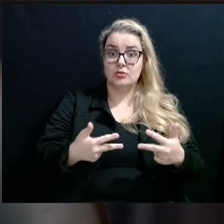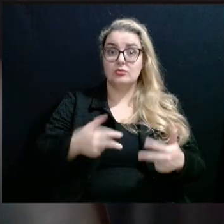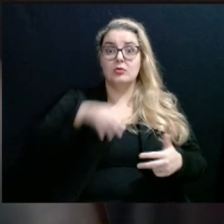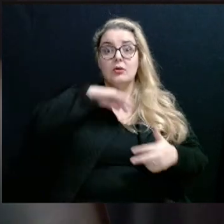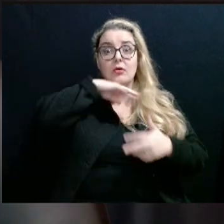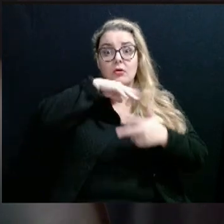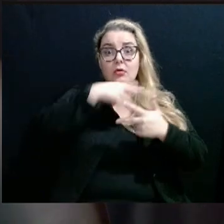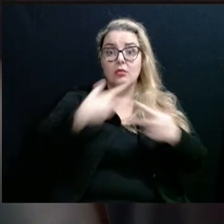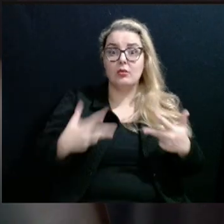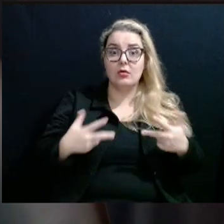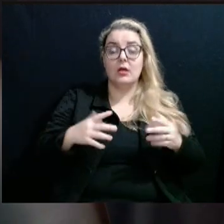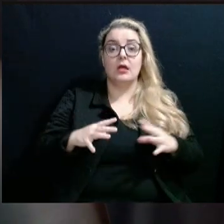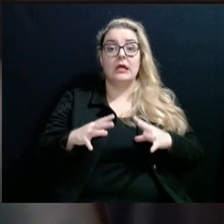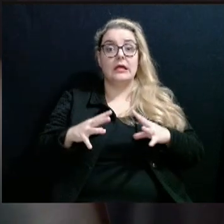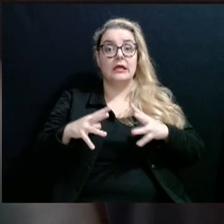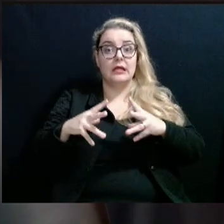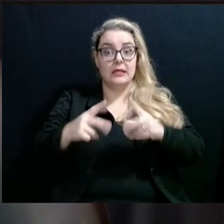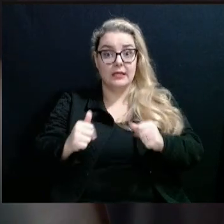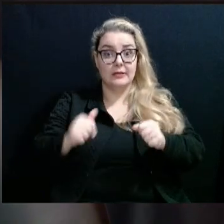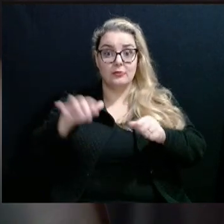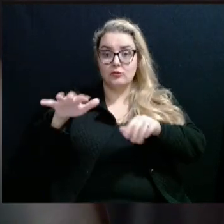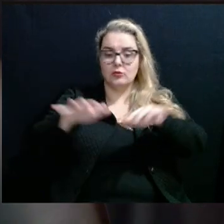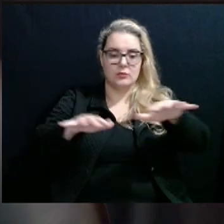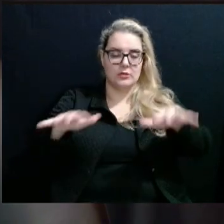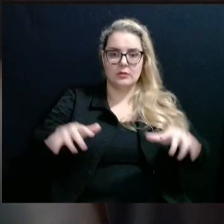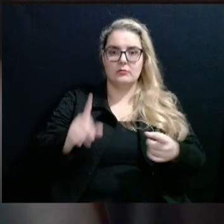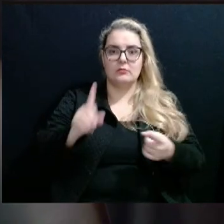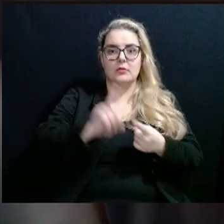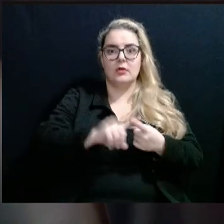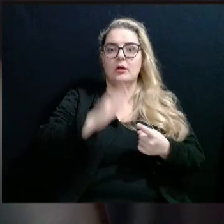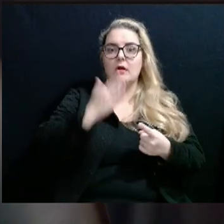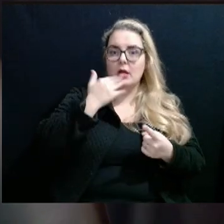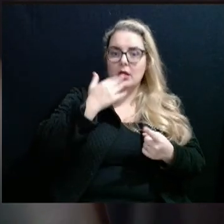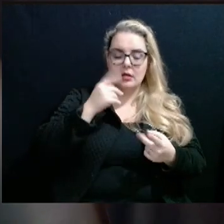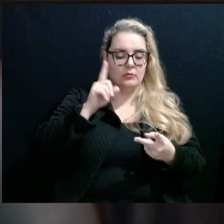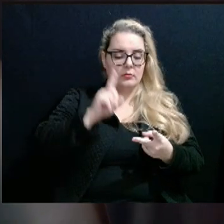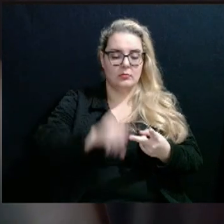as esferas. Uhum. Então, alimentação,